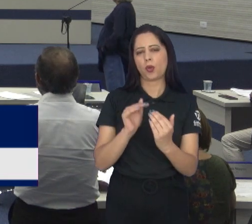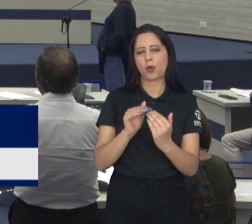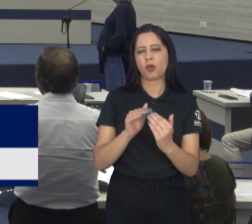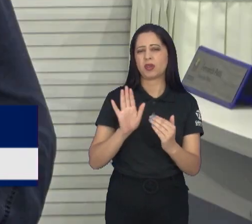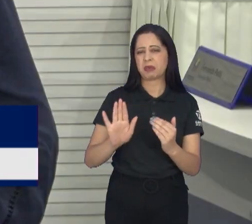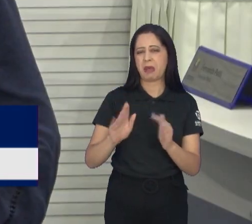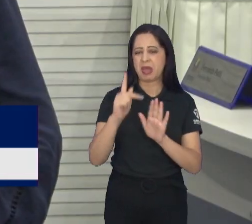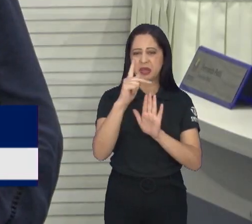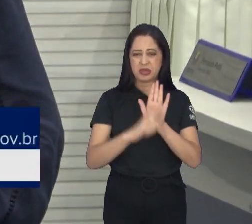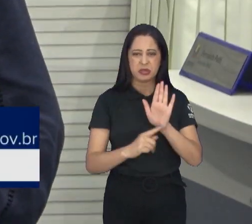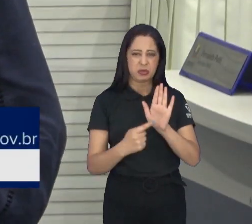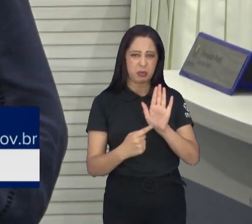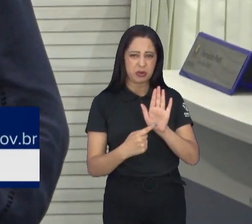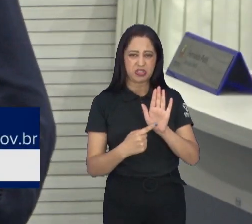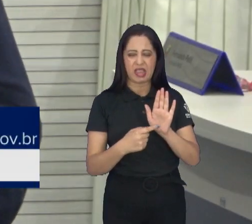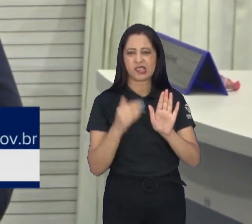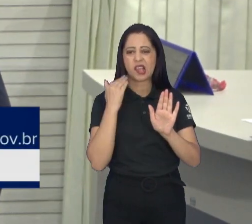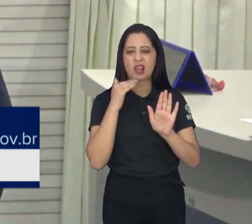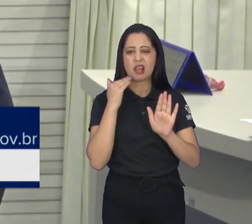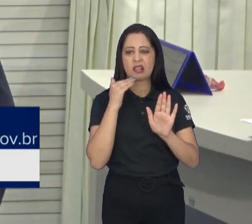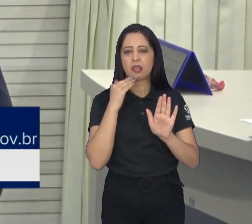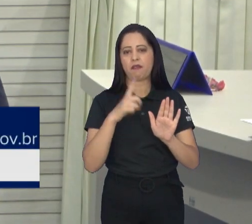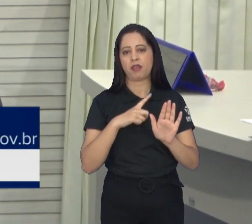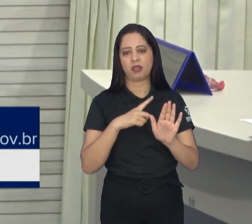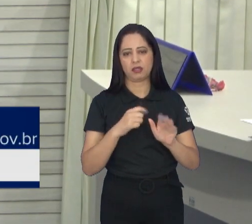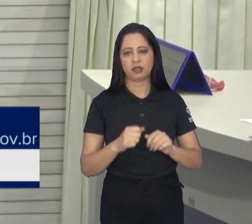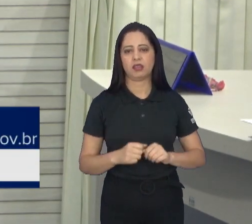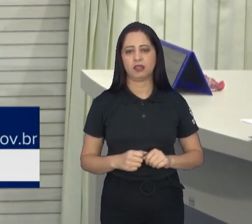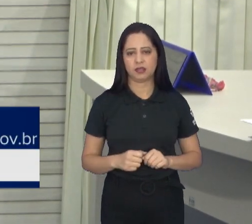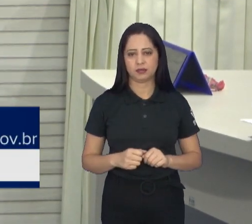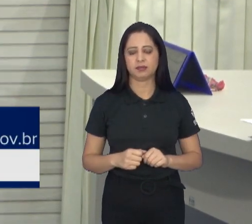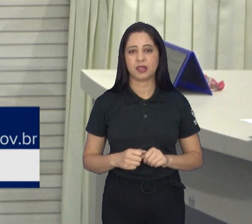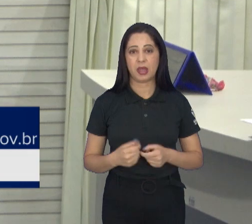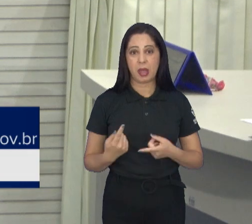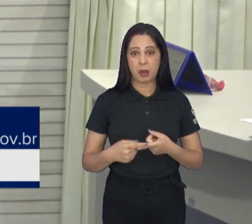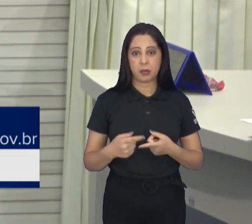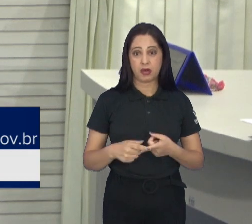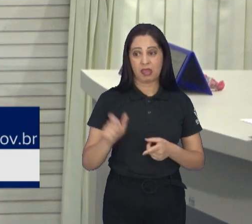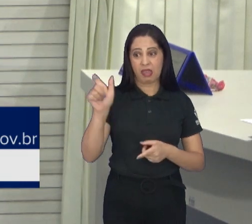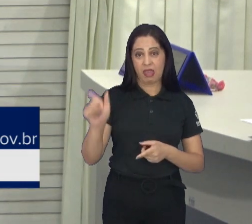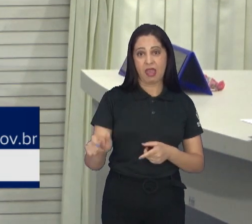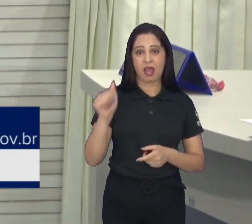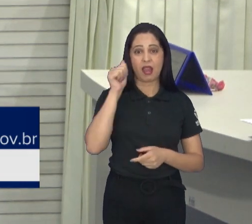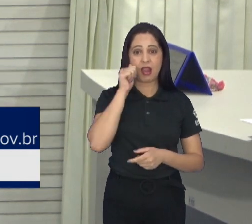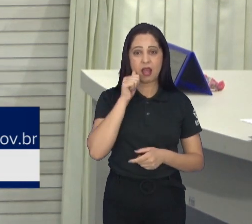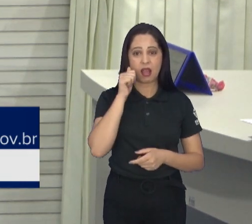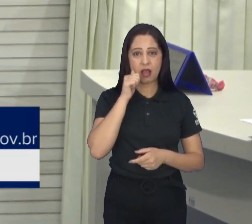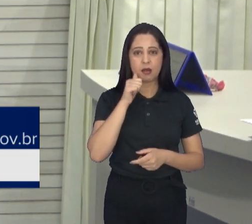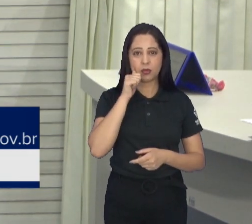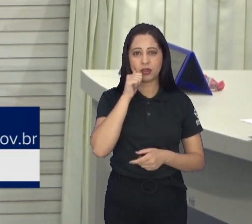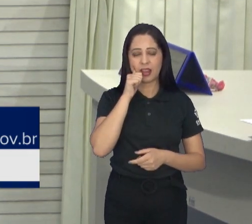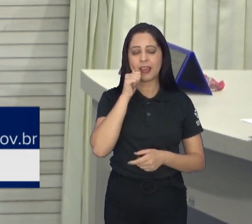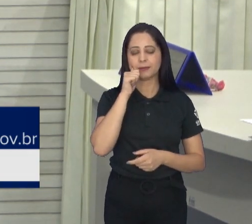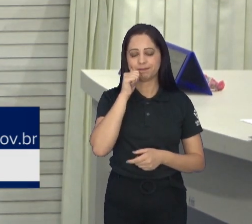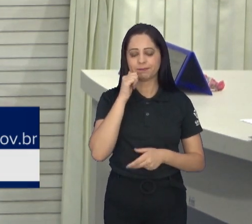esse projeto está tudo regular. Acho que essa senhora que vai receber o benefício está sendo mais uma